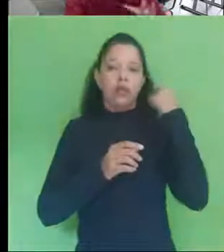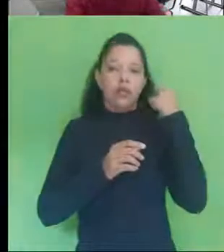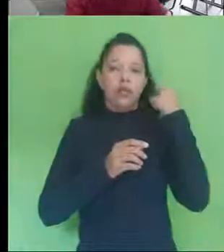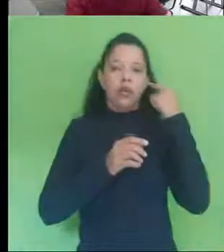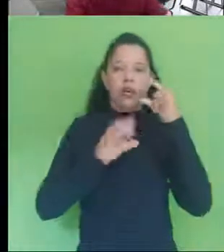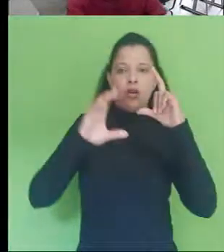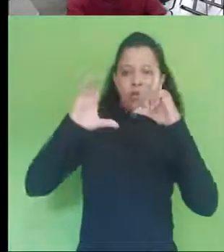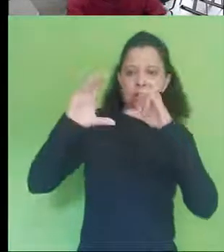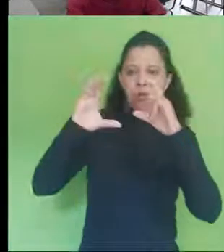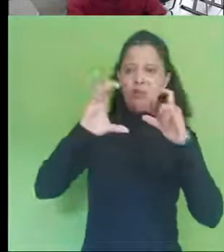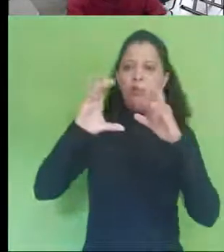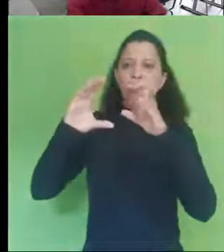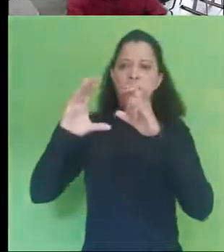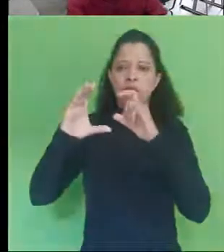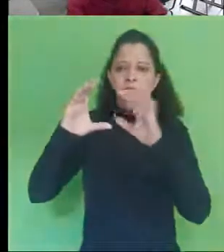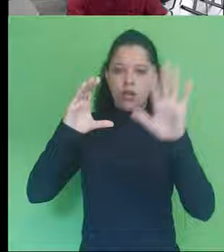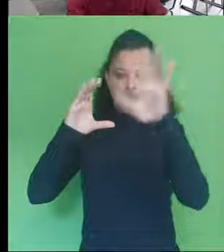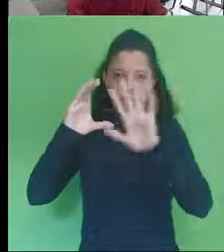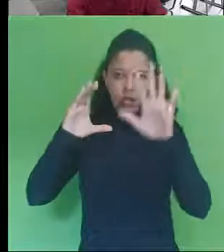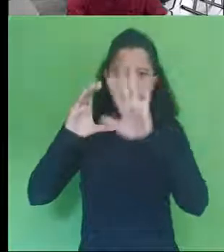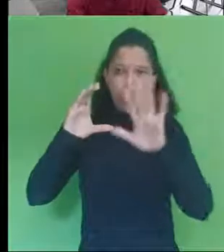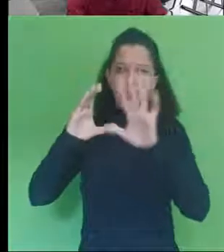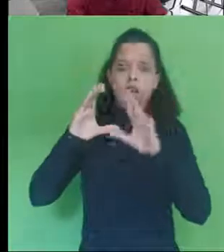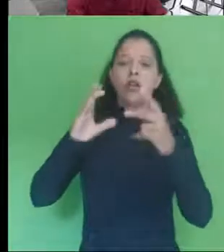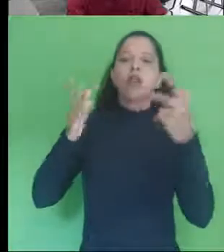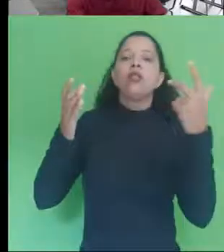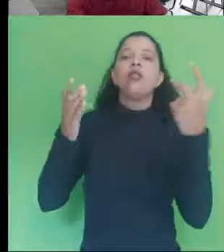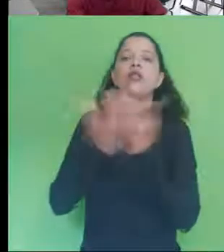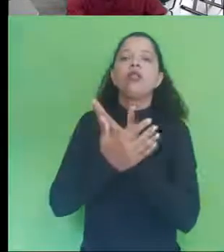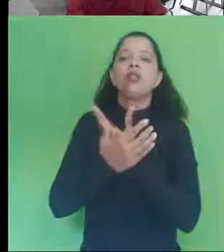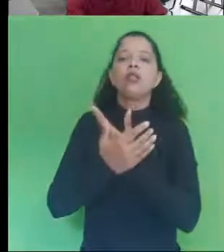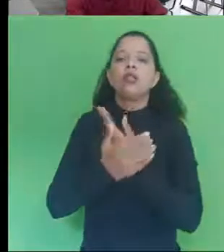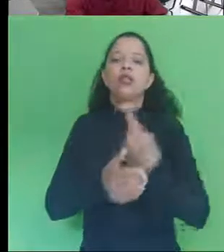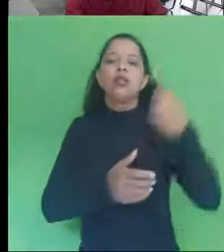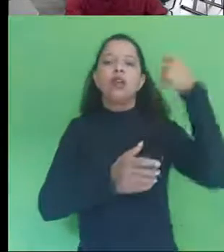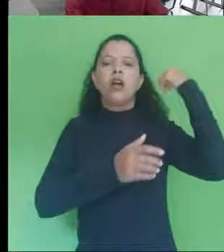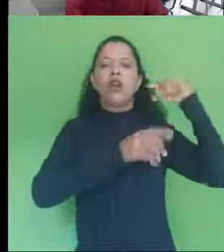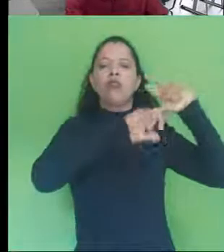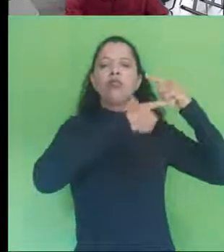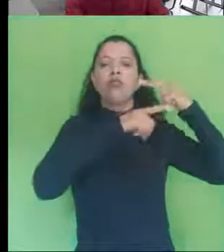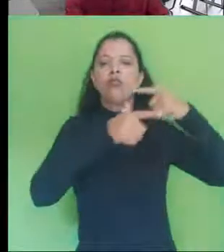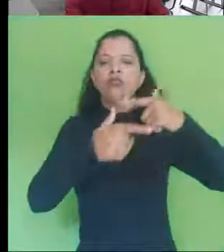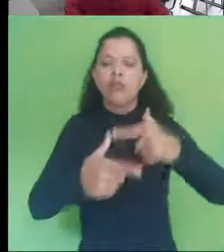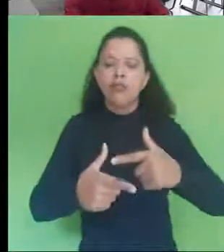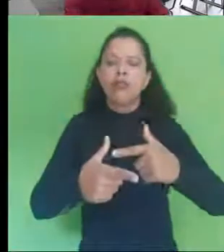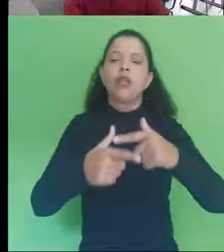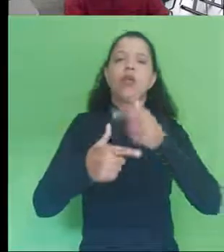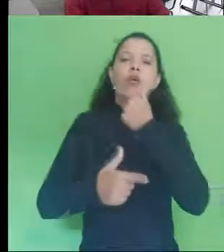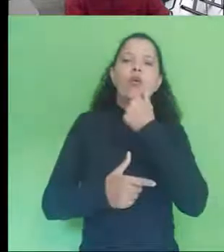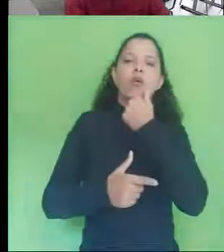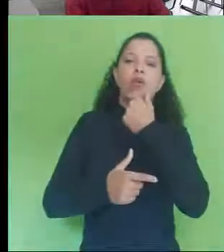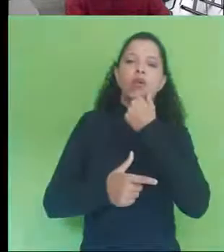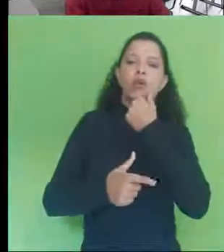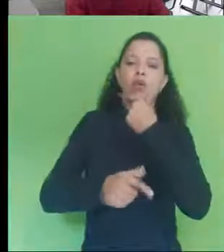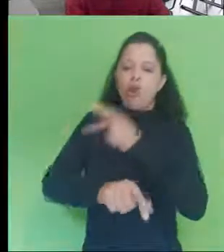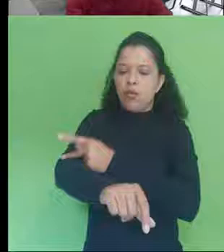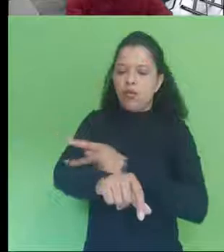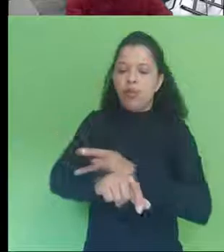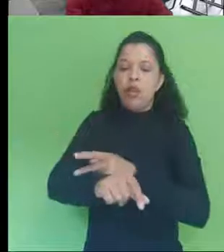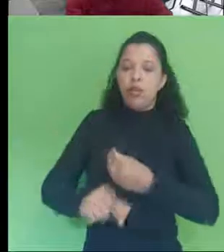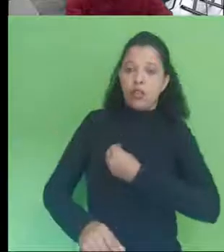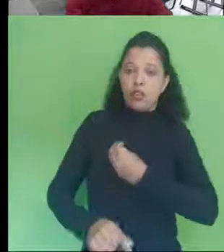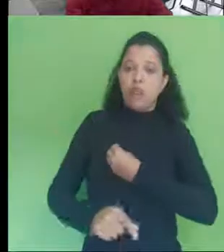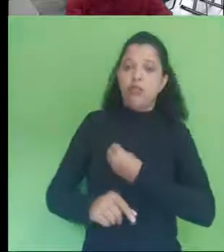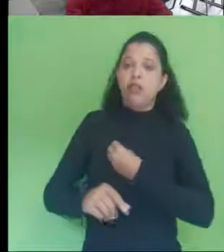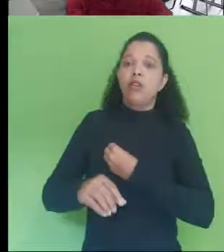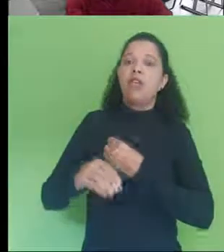passado, um retrato, uma cara do que era o passado. O homem primitivo, que morava